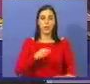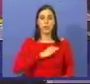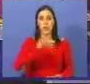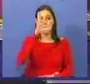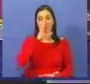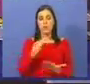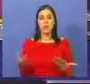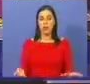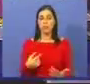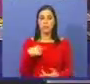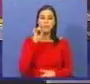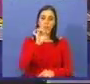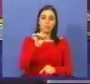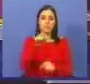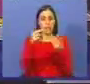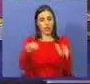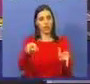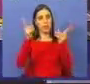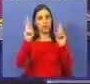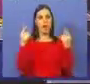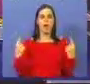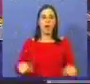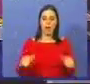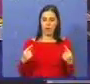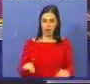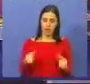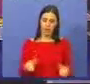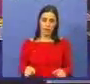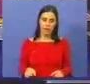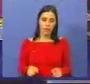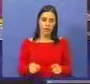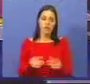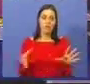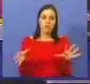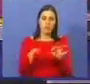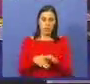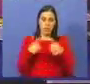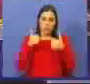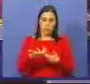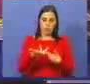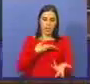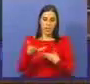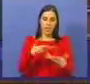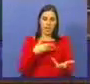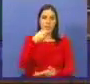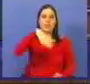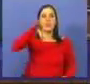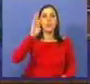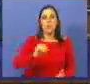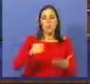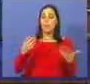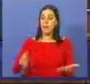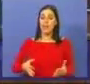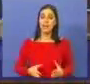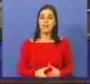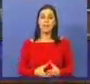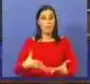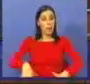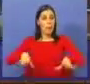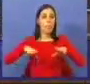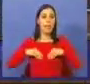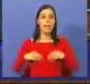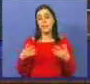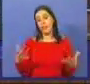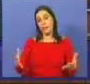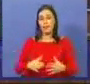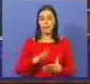Eu registro a sua disponibilidade para, no quadro das boas relações com o Partido Socialista, para